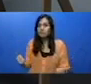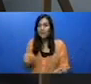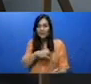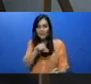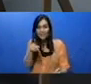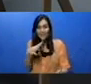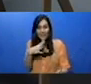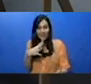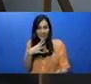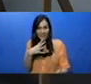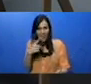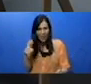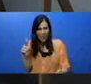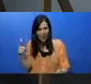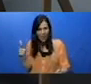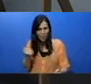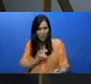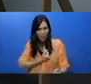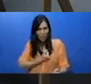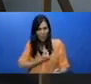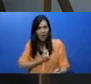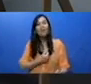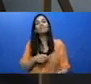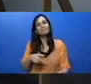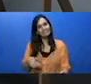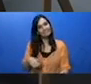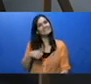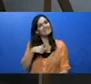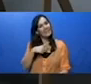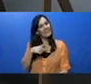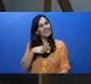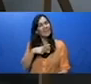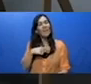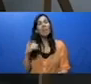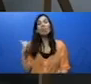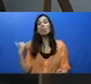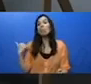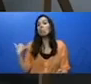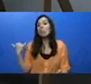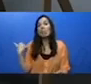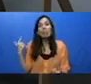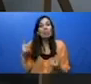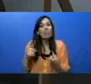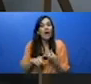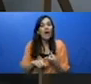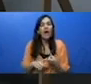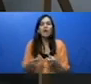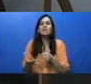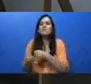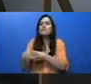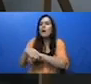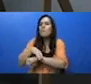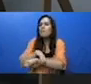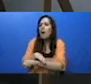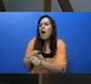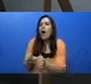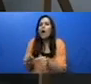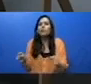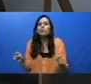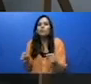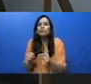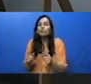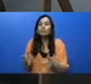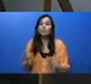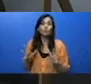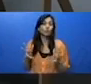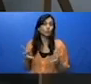aplicações dos números? Eu tenho certeza que sim. A sua idade, o tamanho do seu calçado, entre outros. Agora,